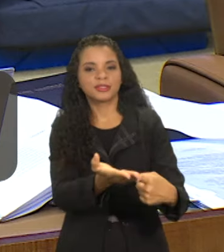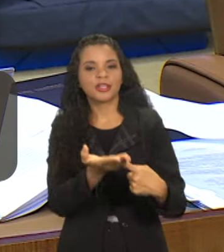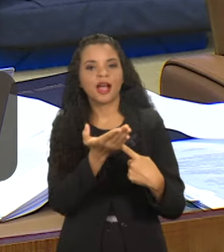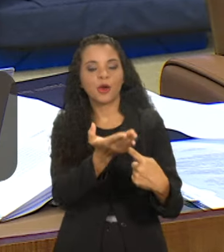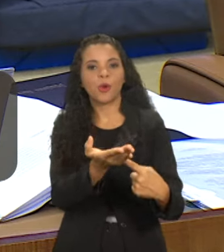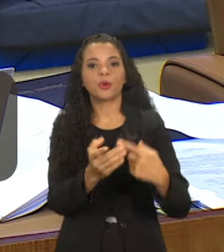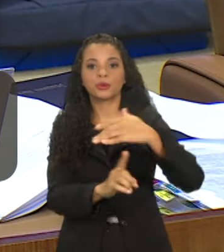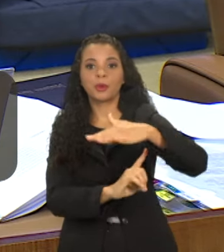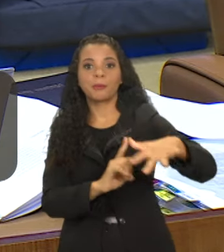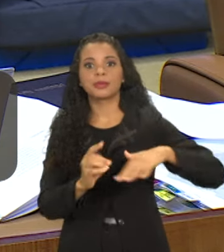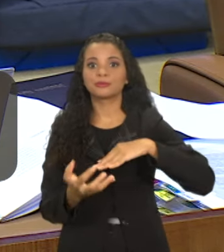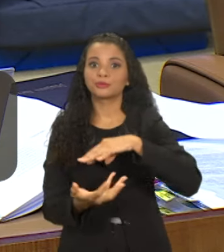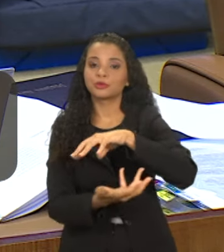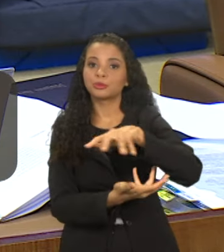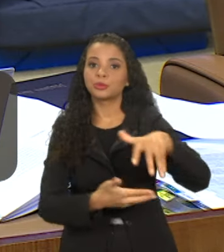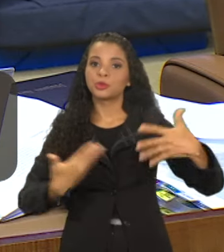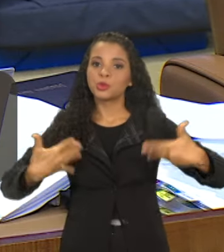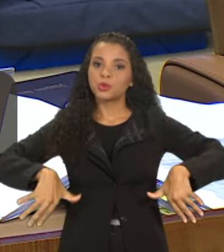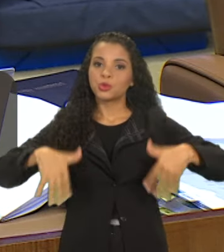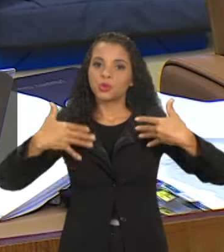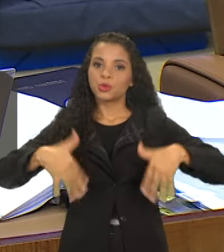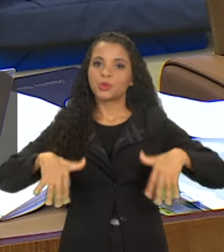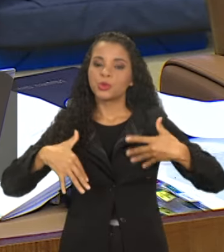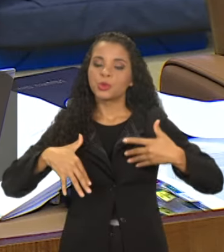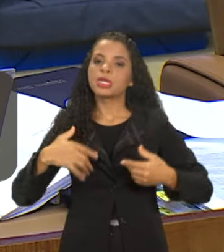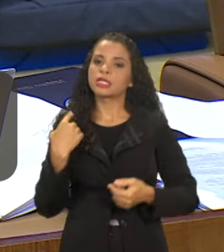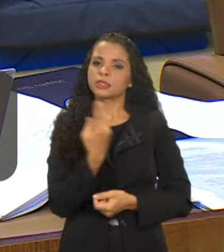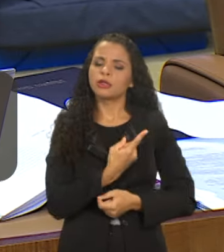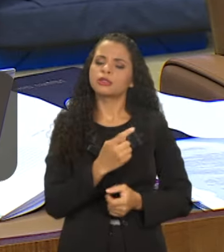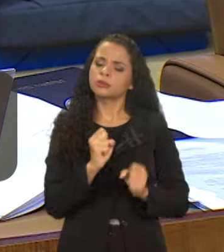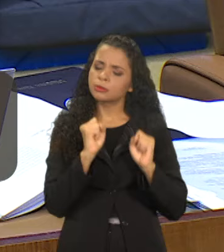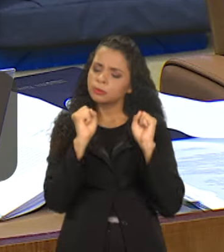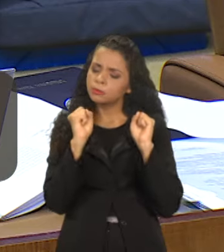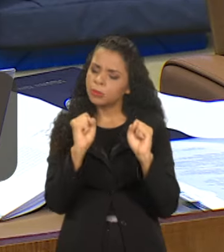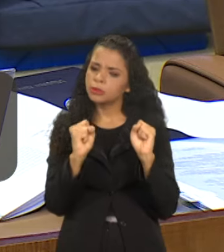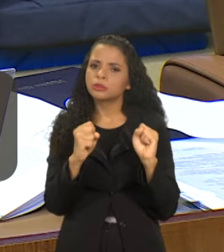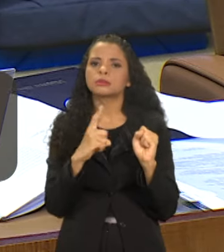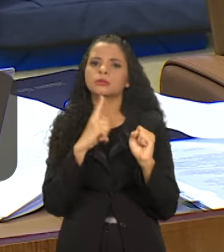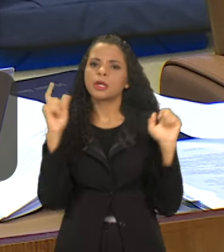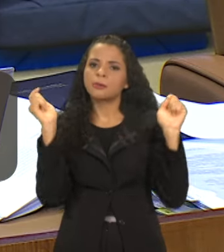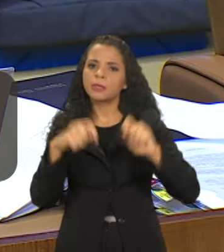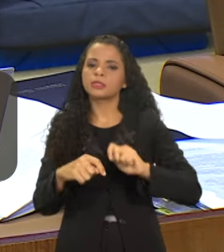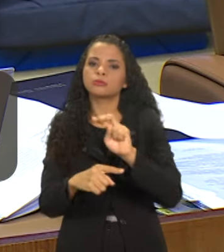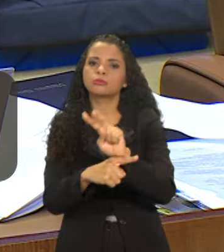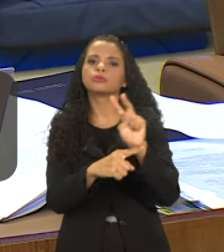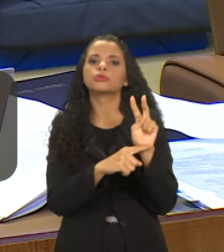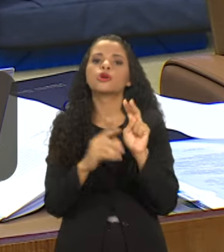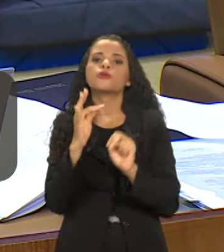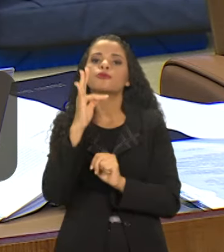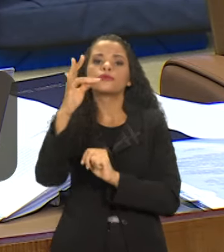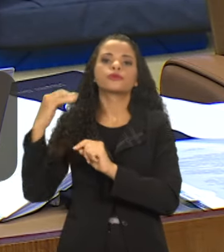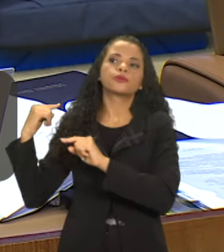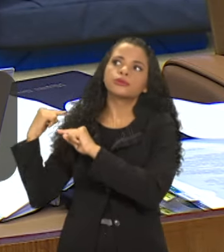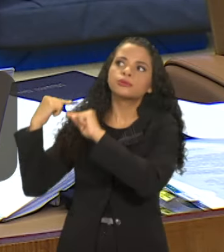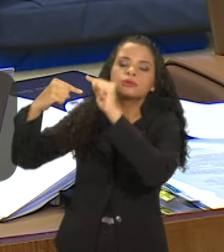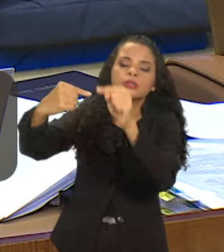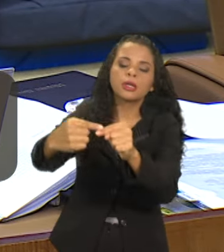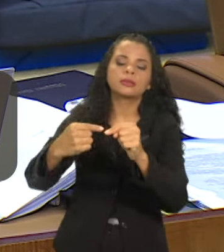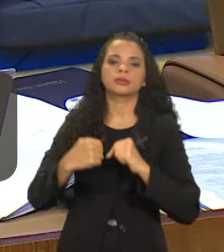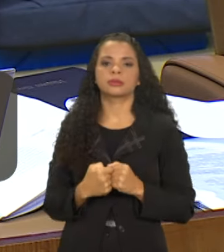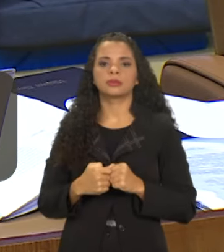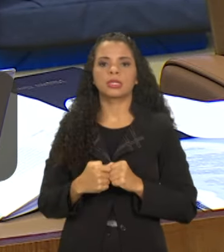nós possamos auxiliar na proteção das futuras gerações. Isso representa não só uma